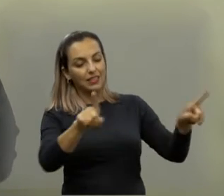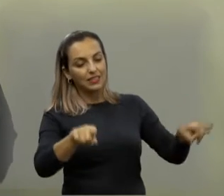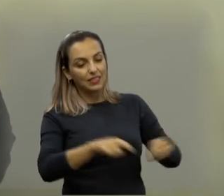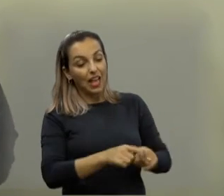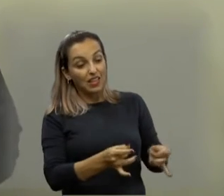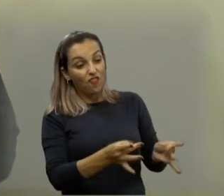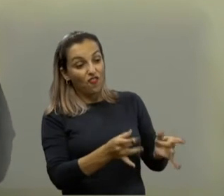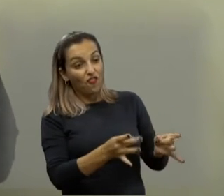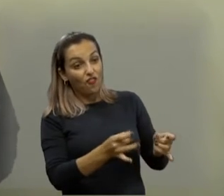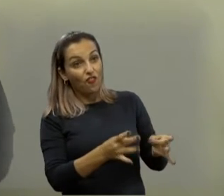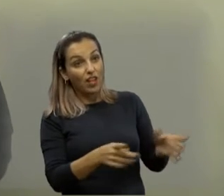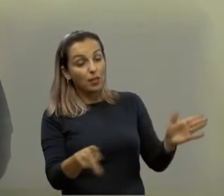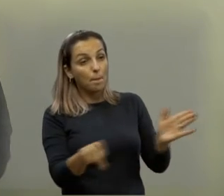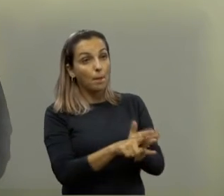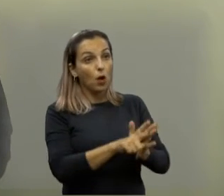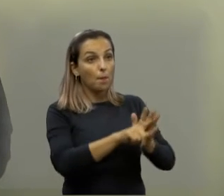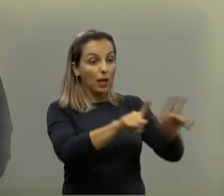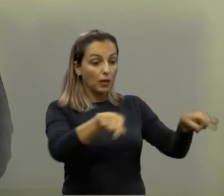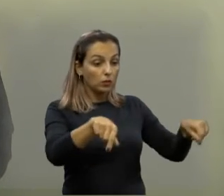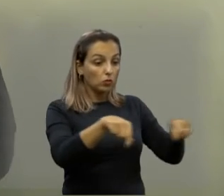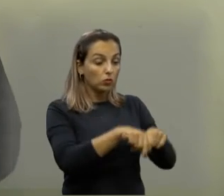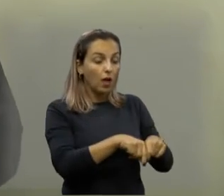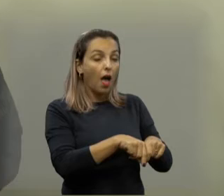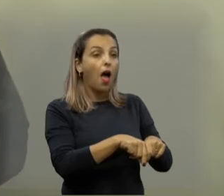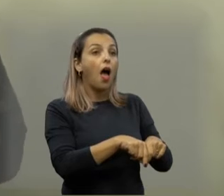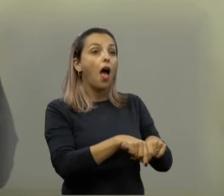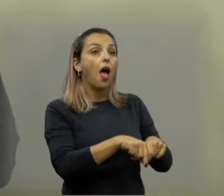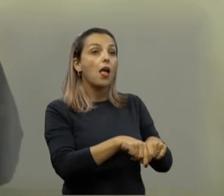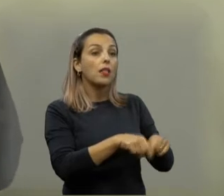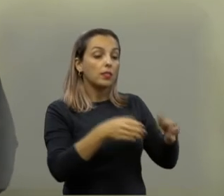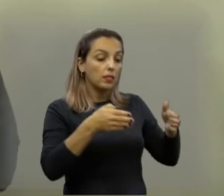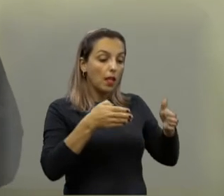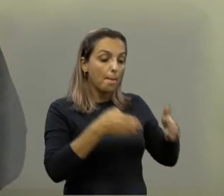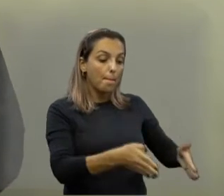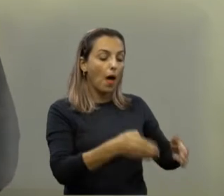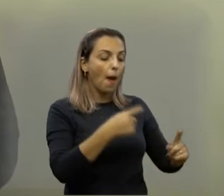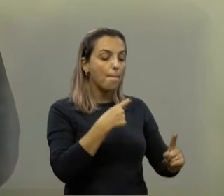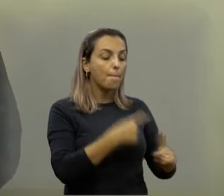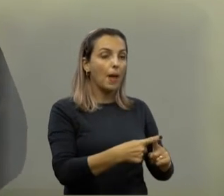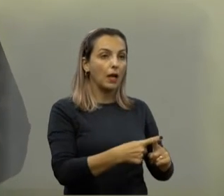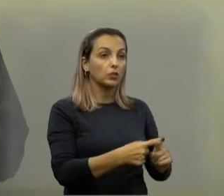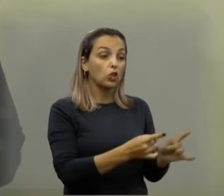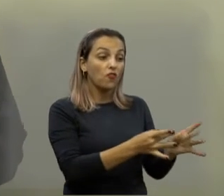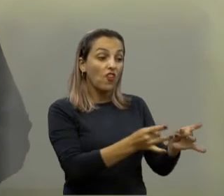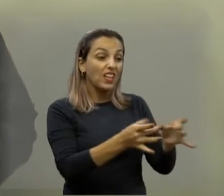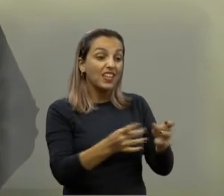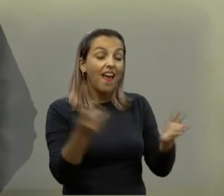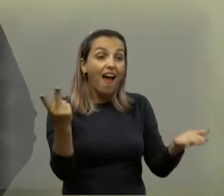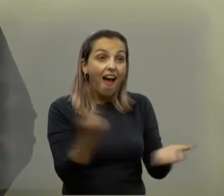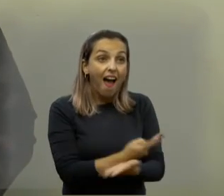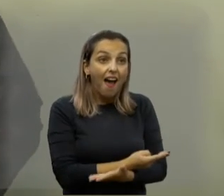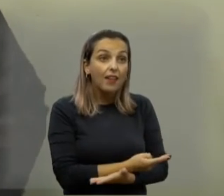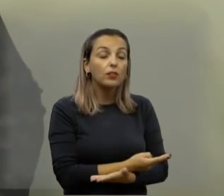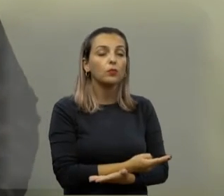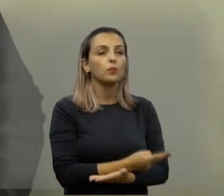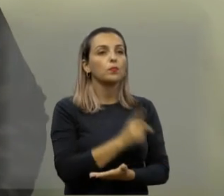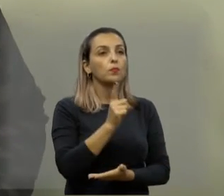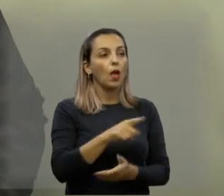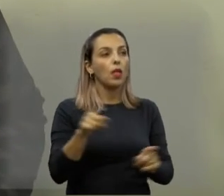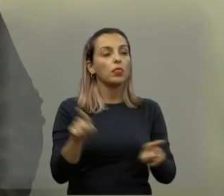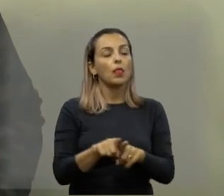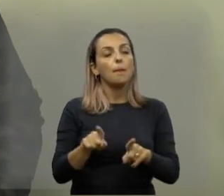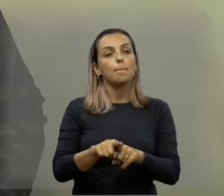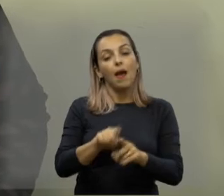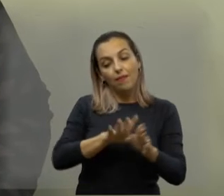que existe dentro do cemitério um comércio clandestino de túmulos e ainda trabalha na